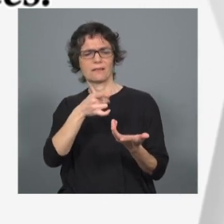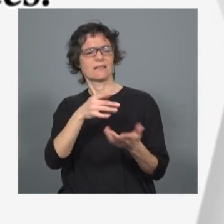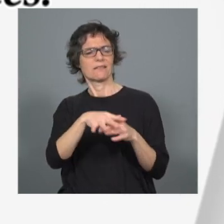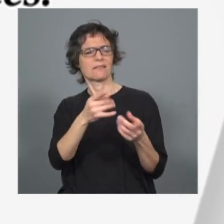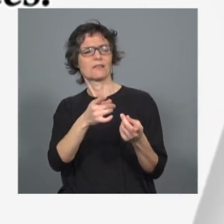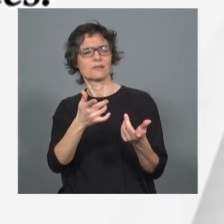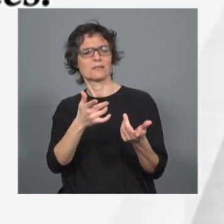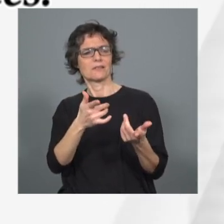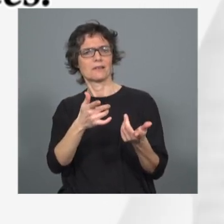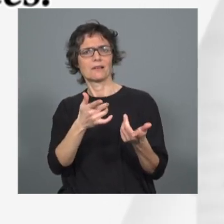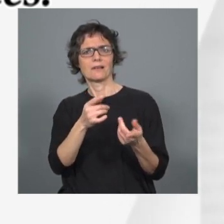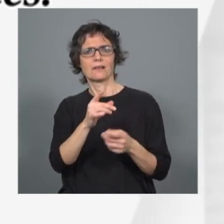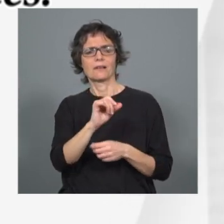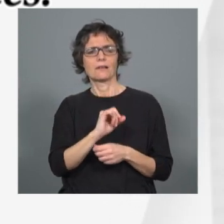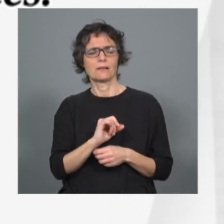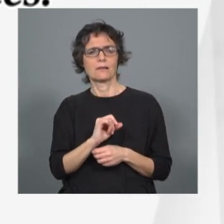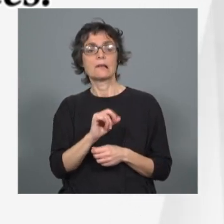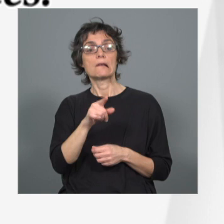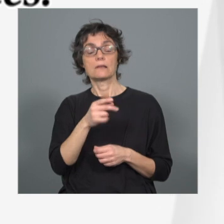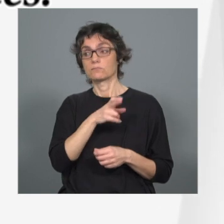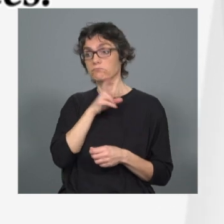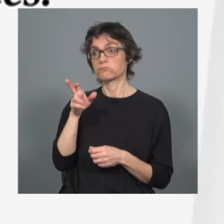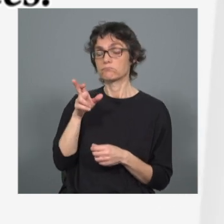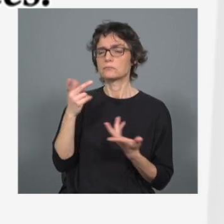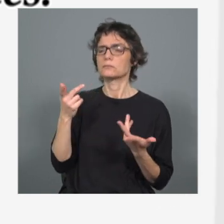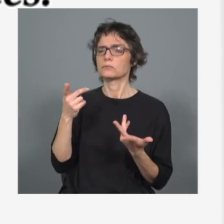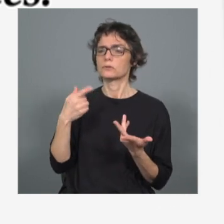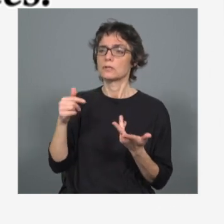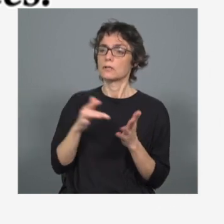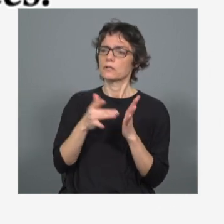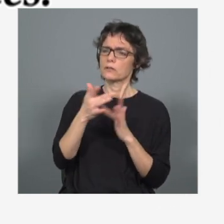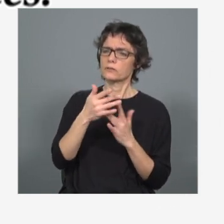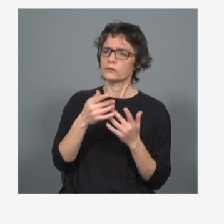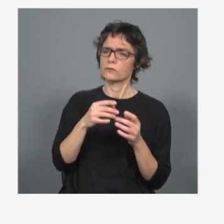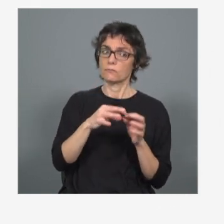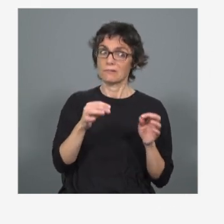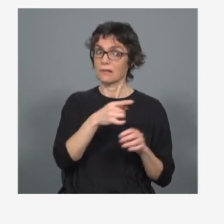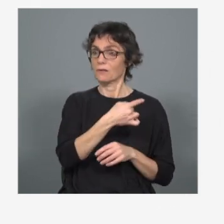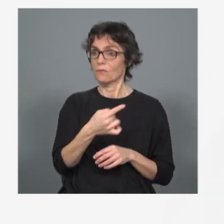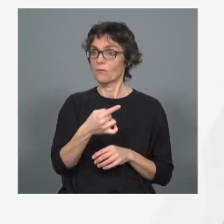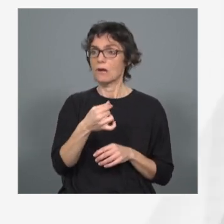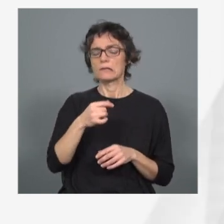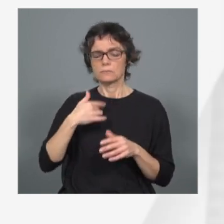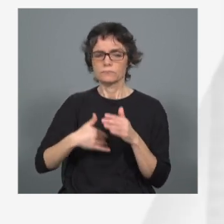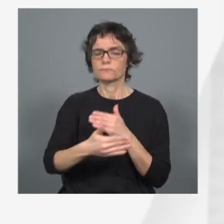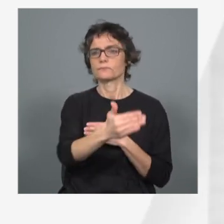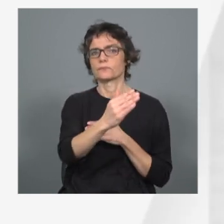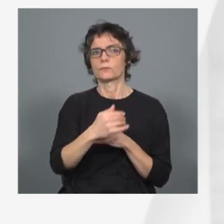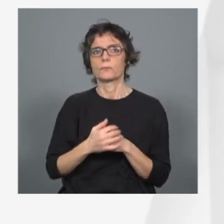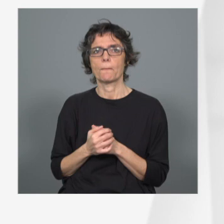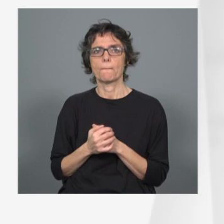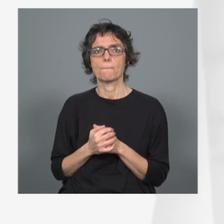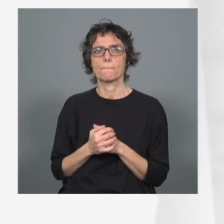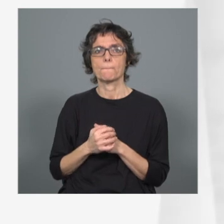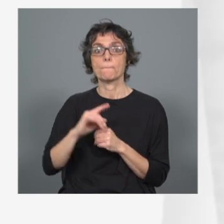fazer soltando o jumentinho? Eles disseram-lhes como Jesus tinha dito, e deixaram-nos ir. Levaram